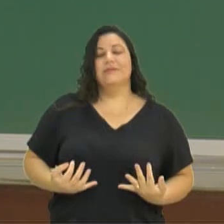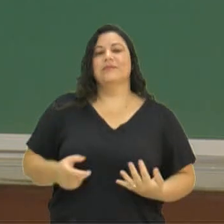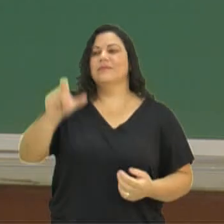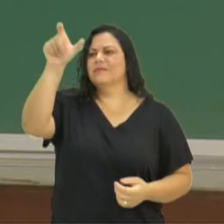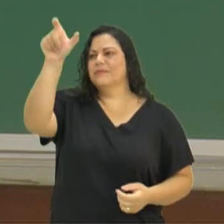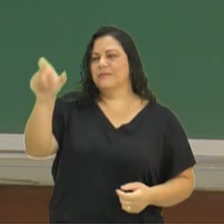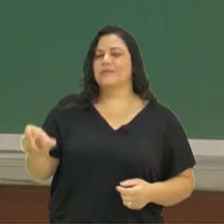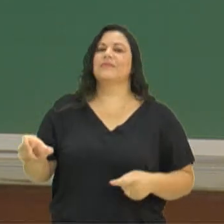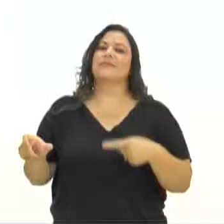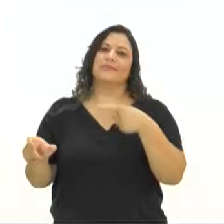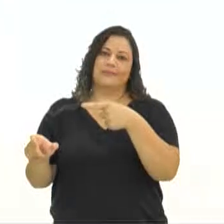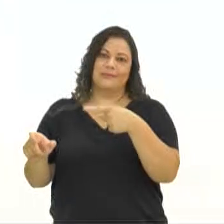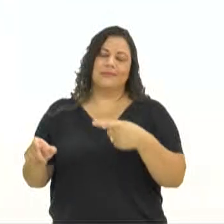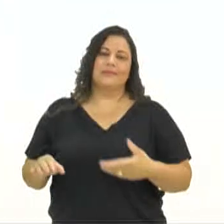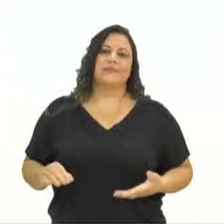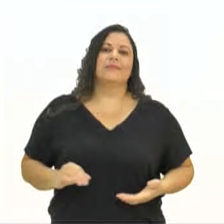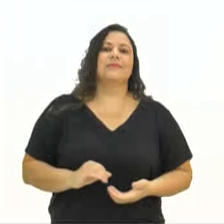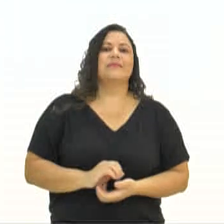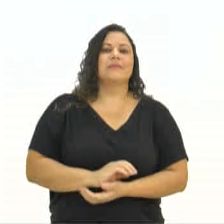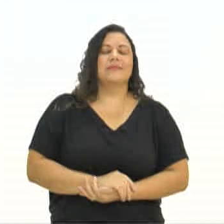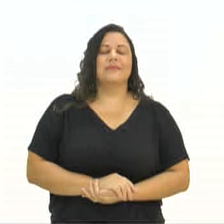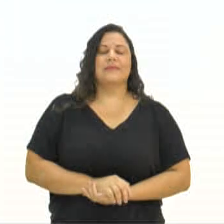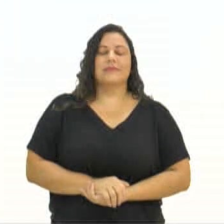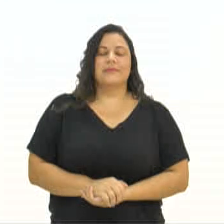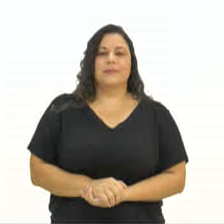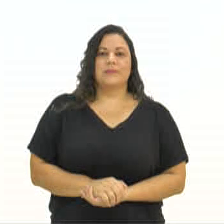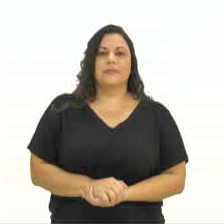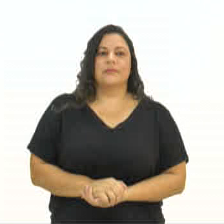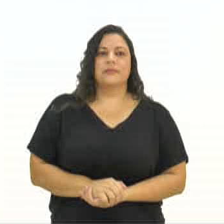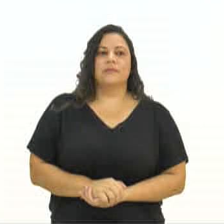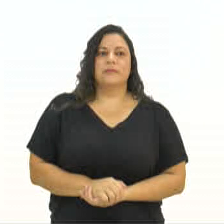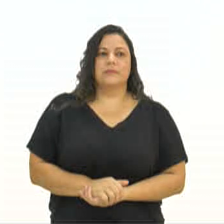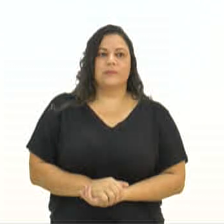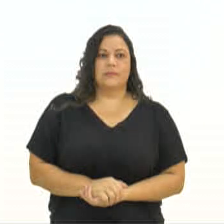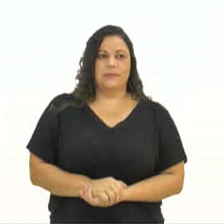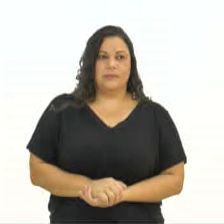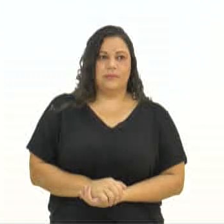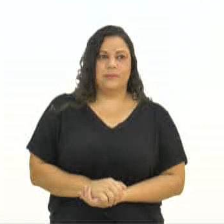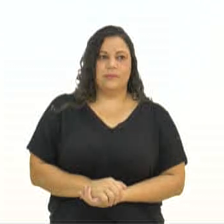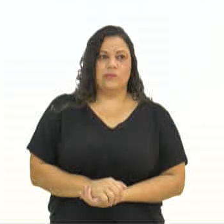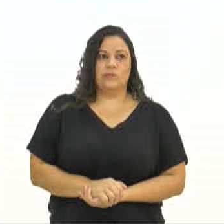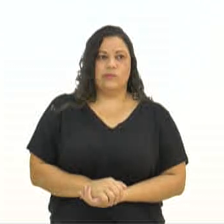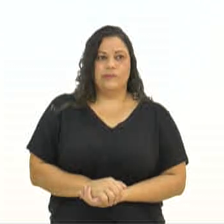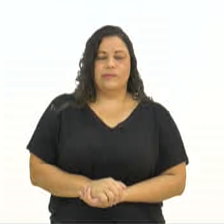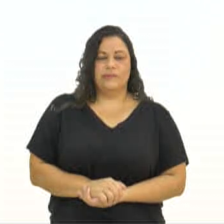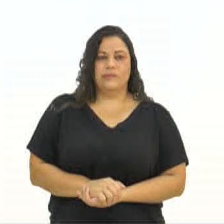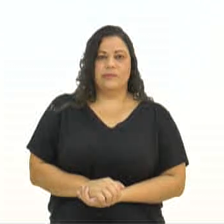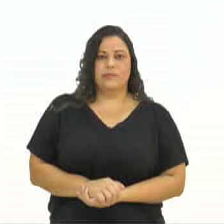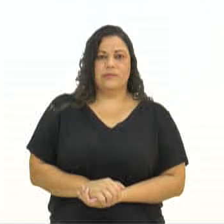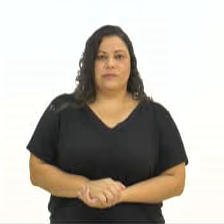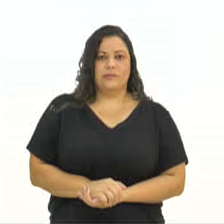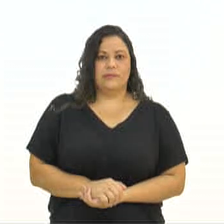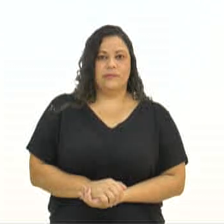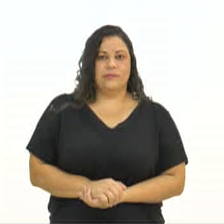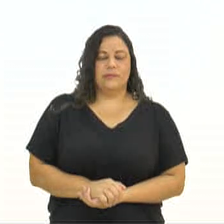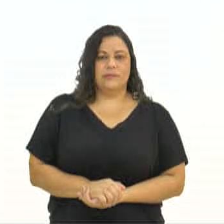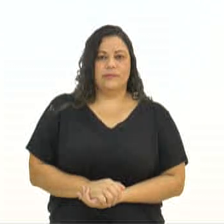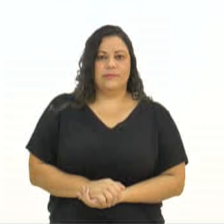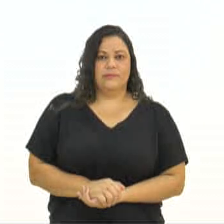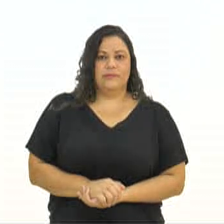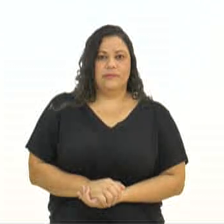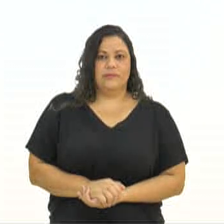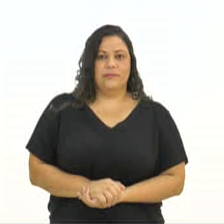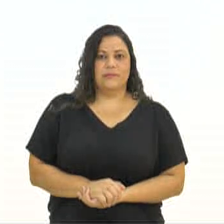personas ou personagens, né? Descrevendo personagens. Lise Meminger é a estrella de la novela. É uma